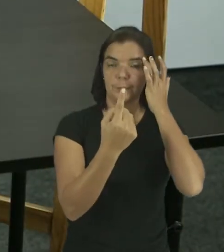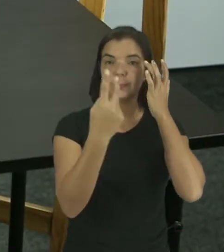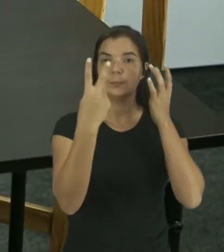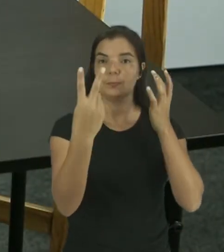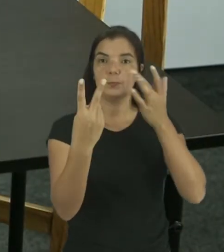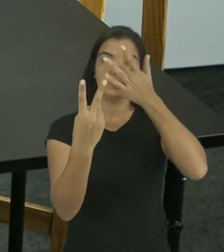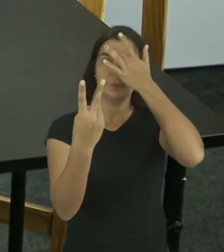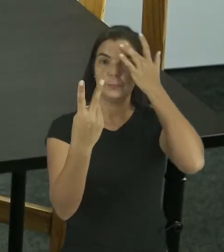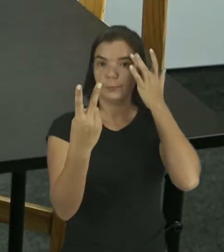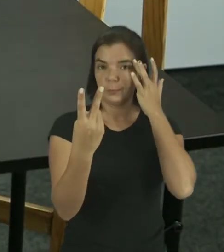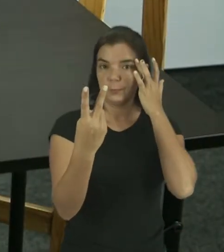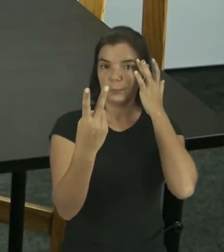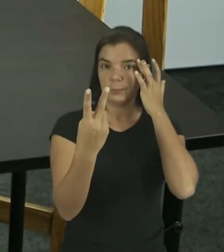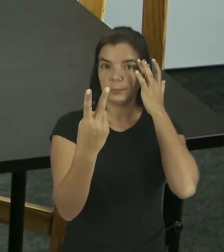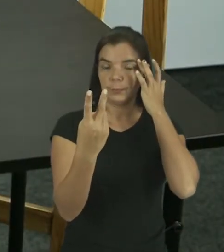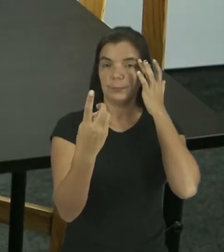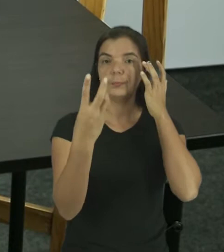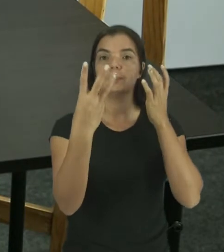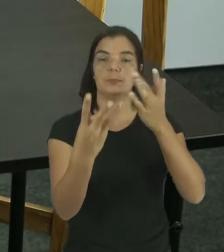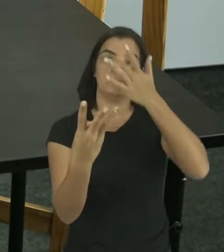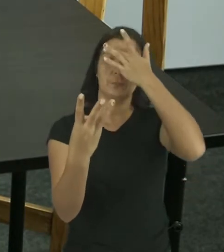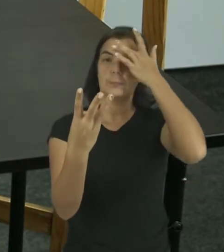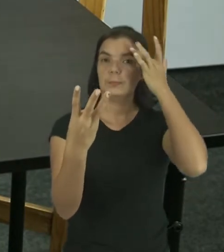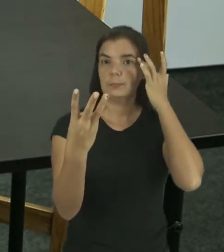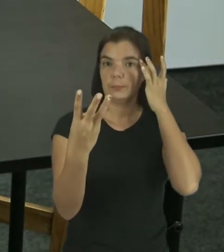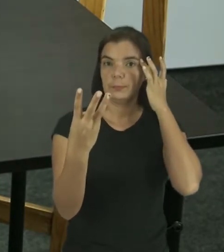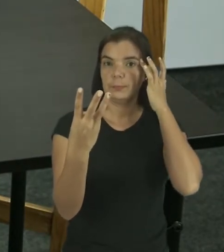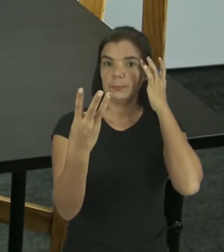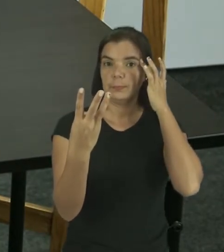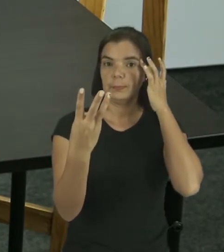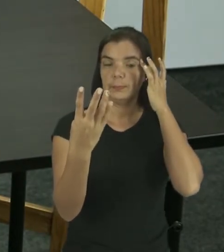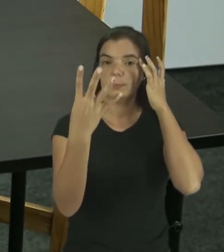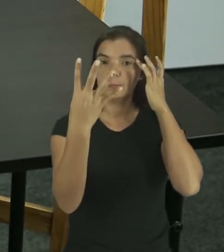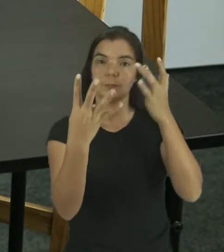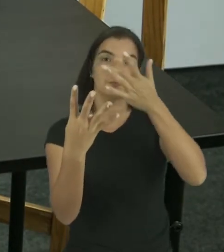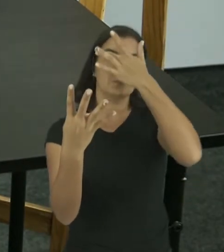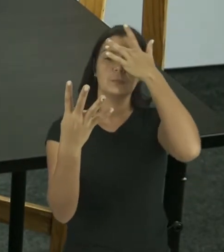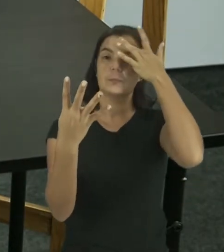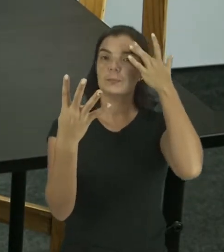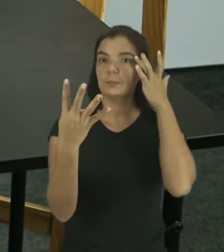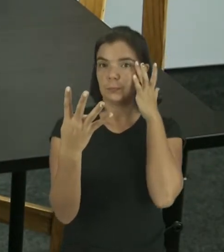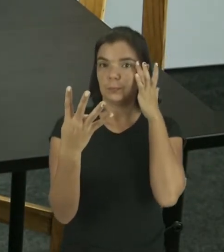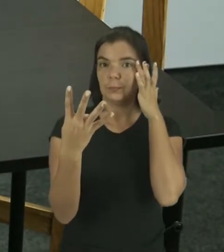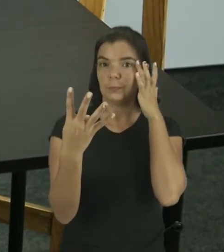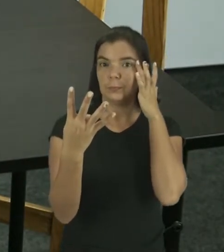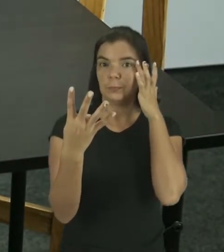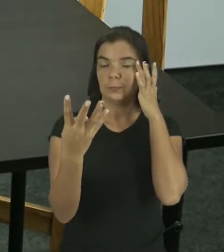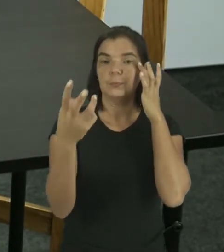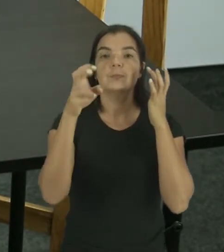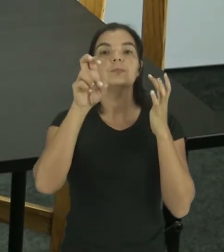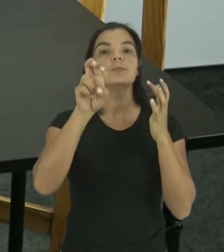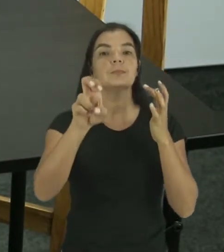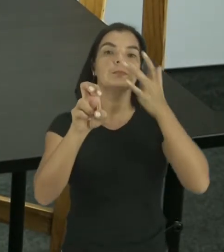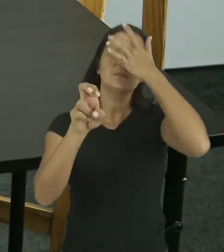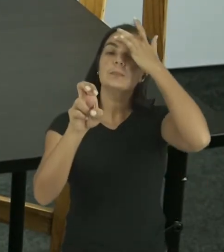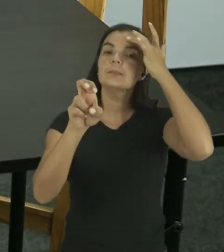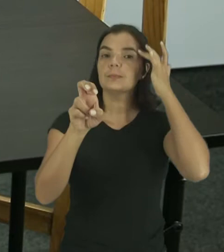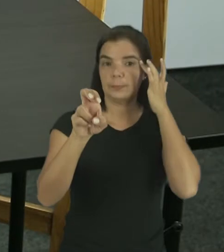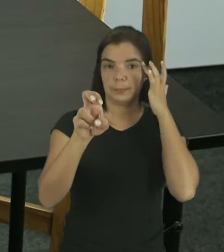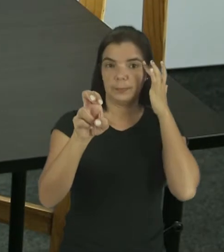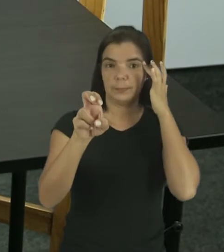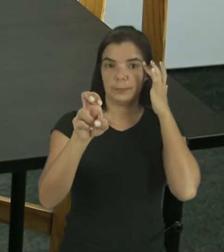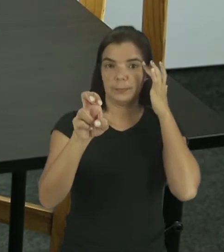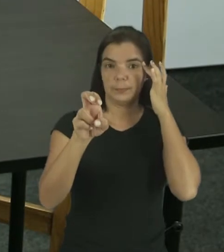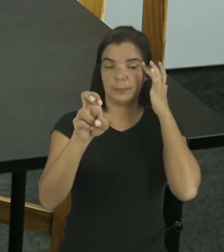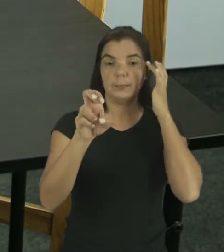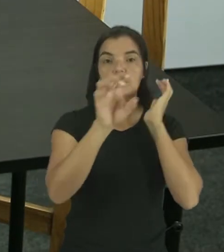duas pessoas 3 pessoas 4 pessoas 5 pessoas